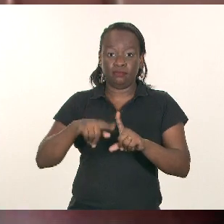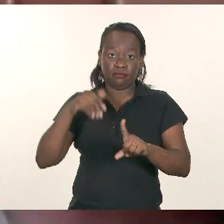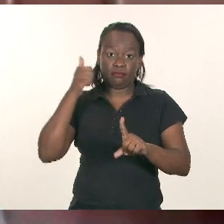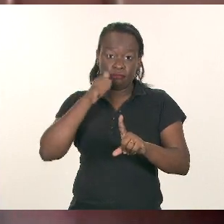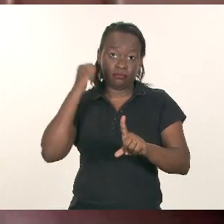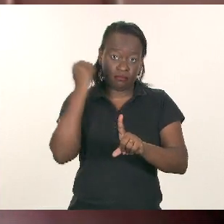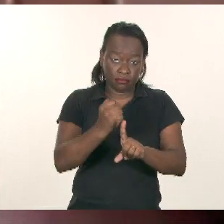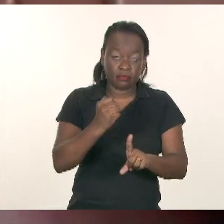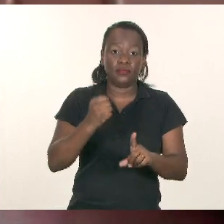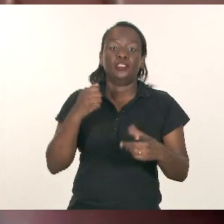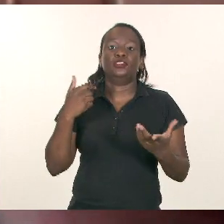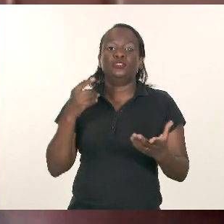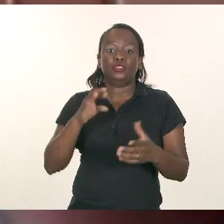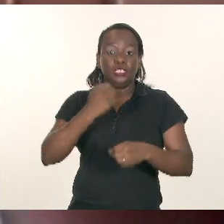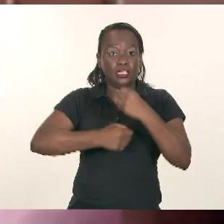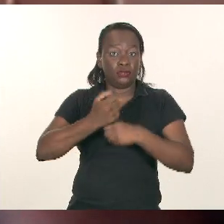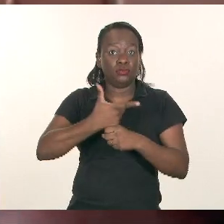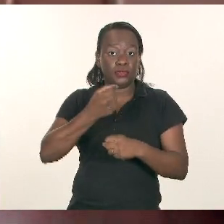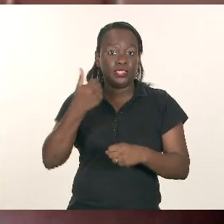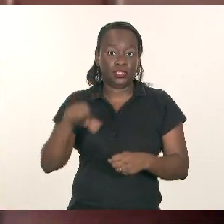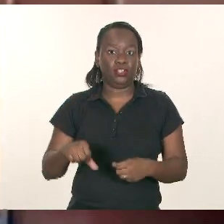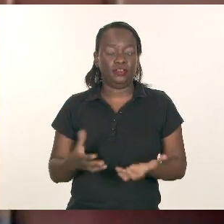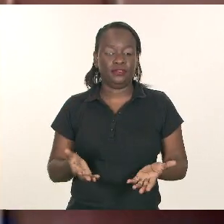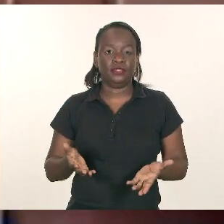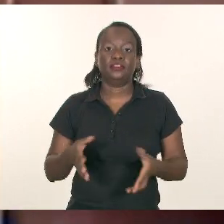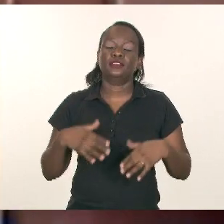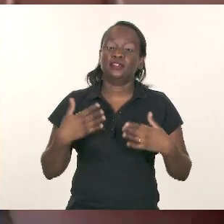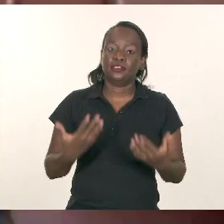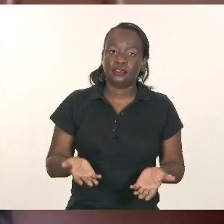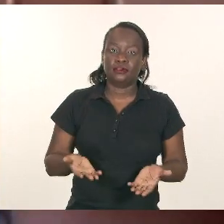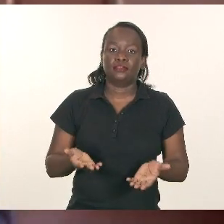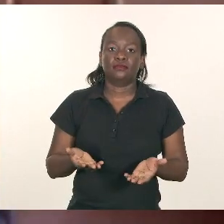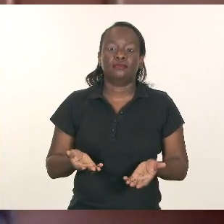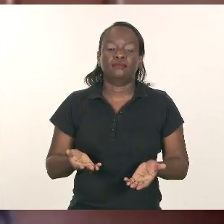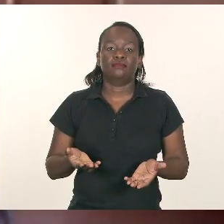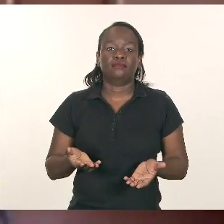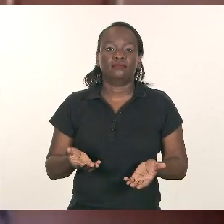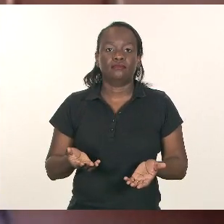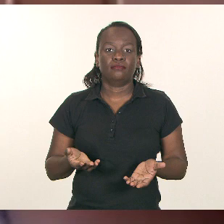feminicídios só em 2019. Então, se a gente vai